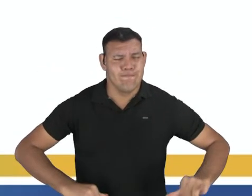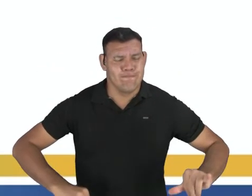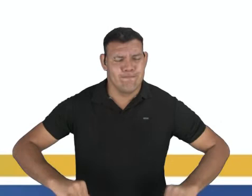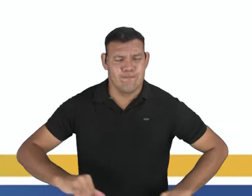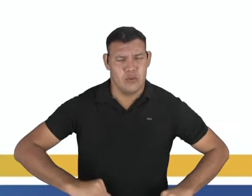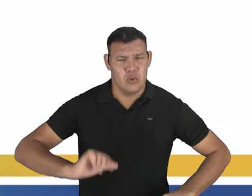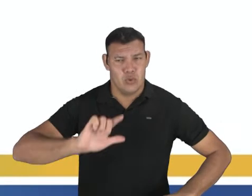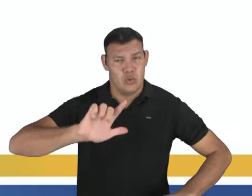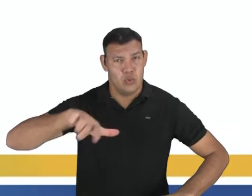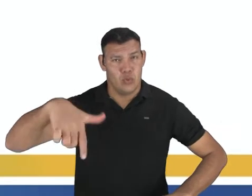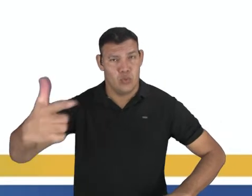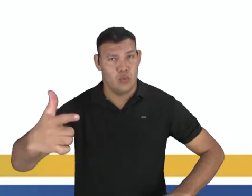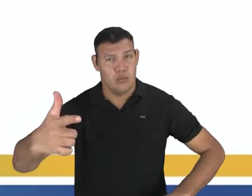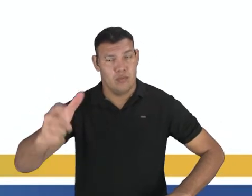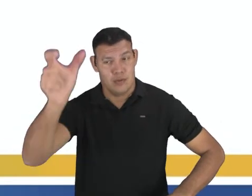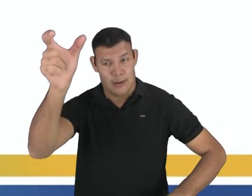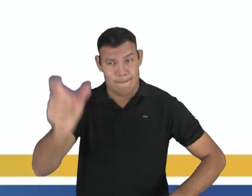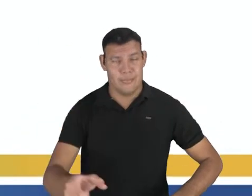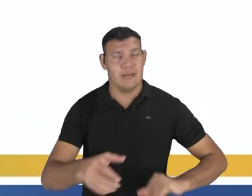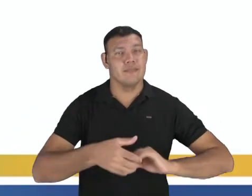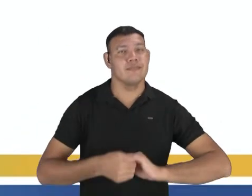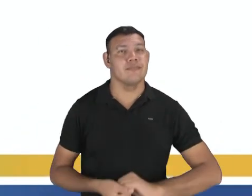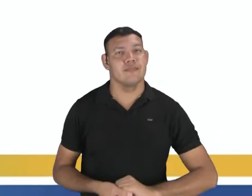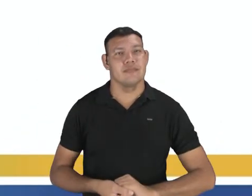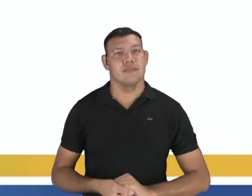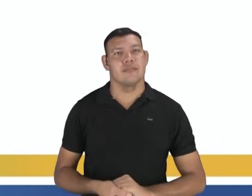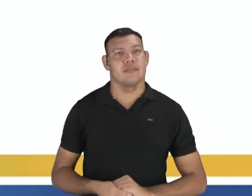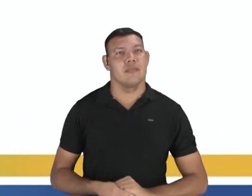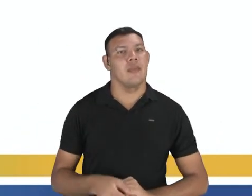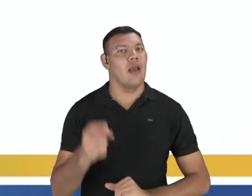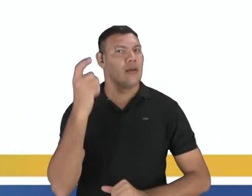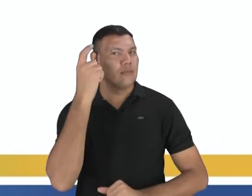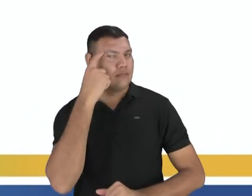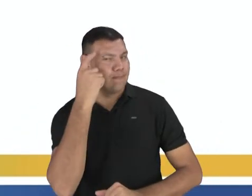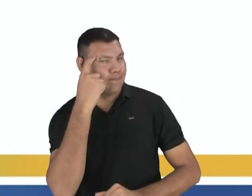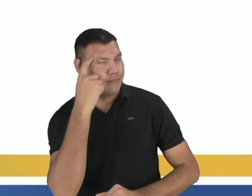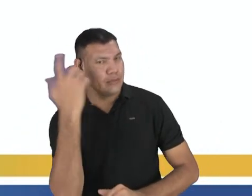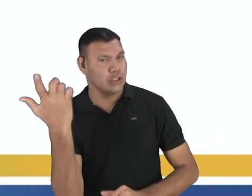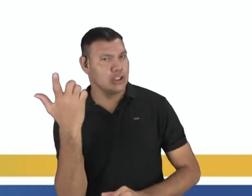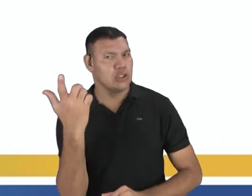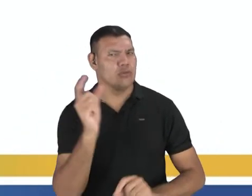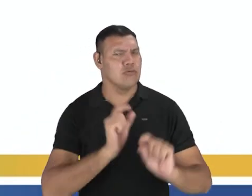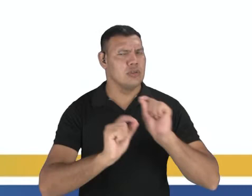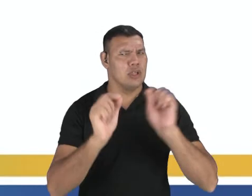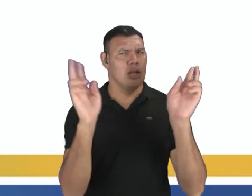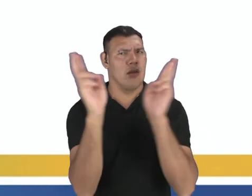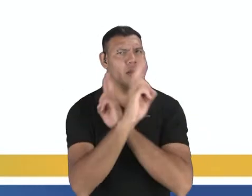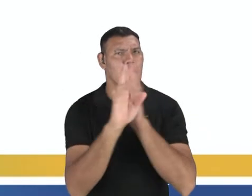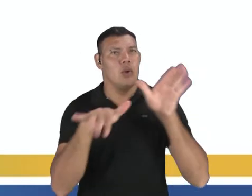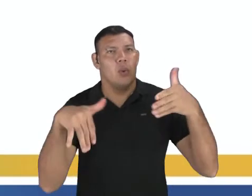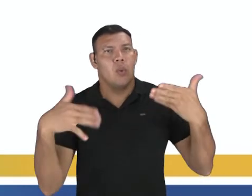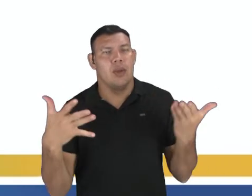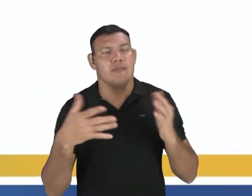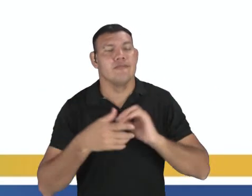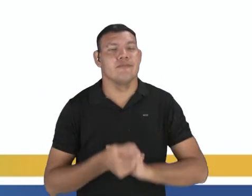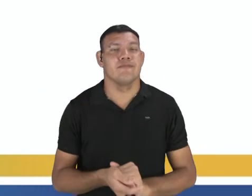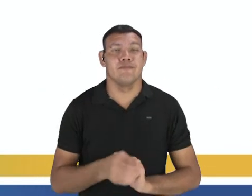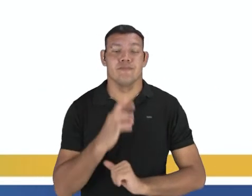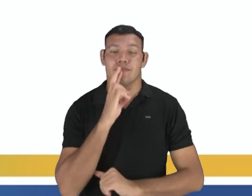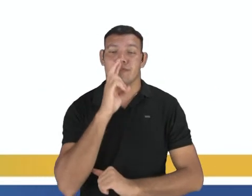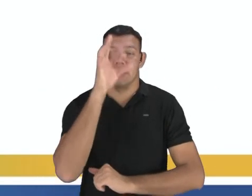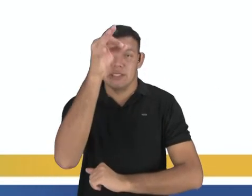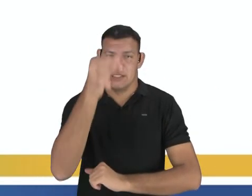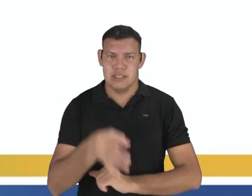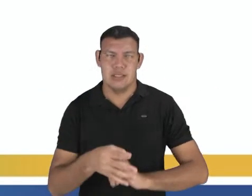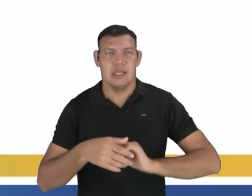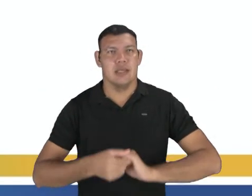ele faz durante a cena para poder resolver essa questão aí. E aí, qual a resposta